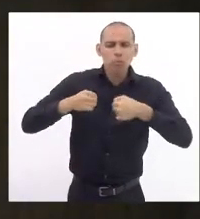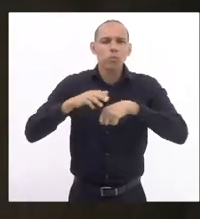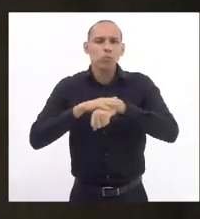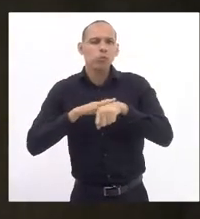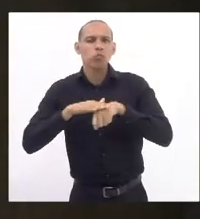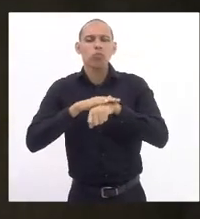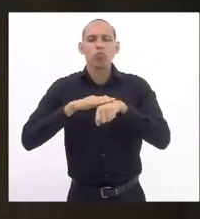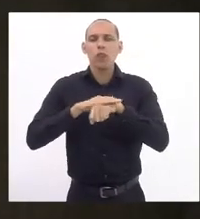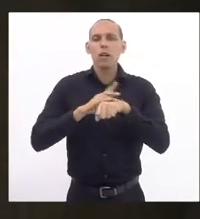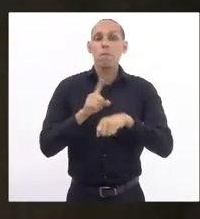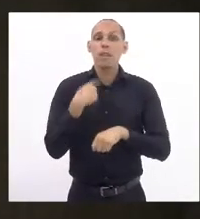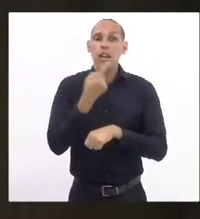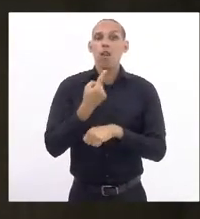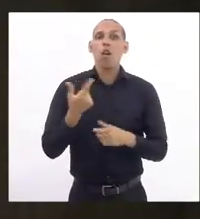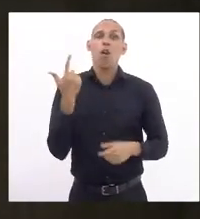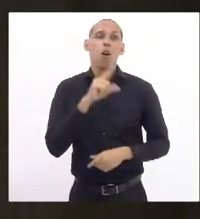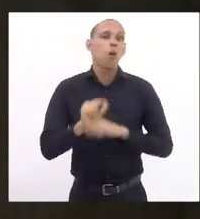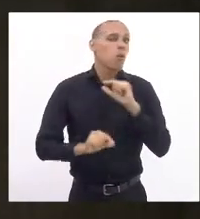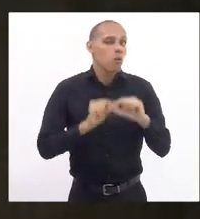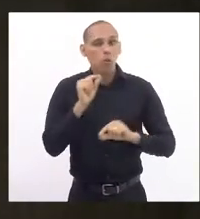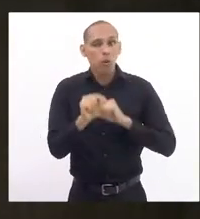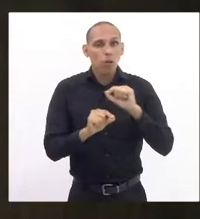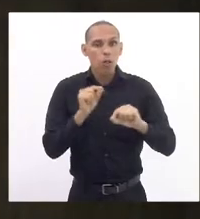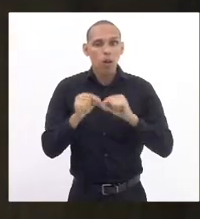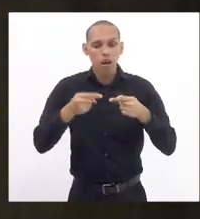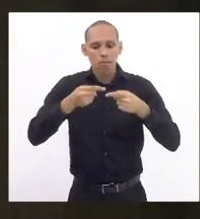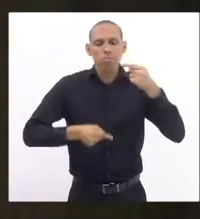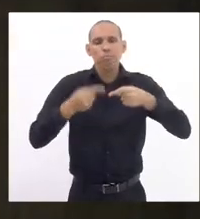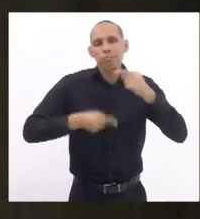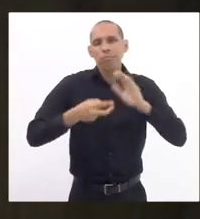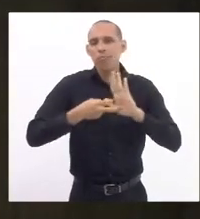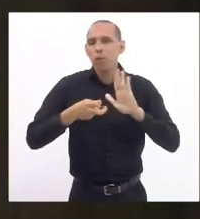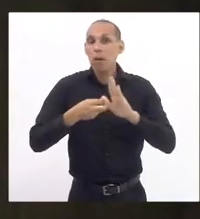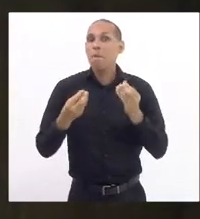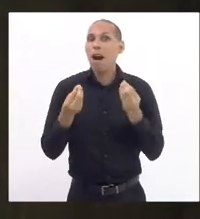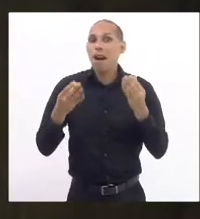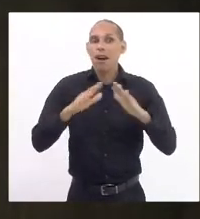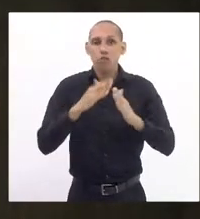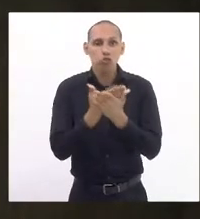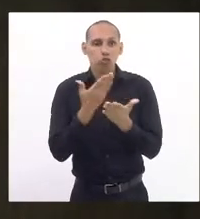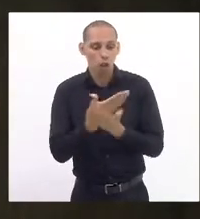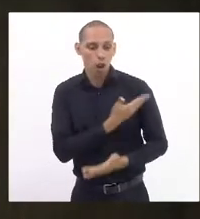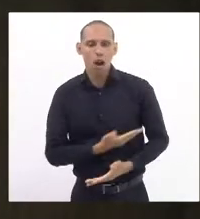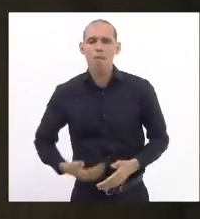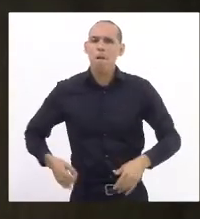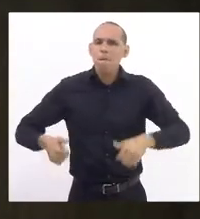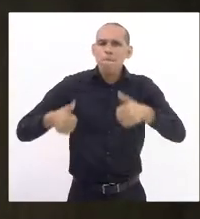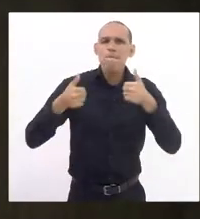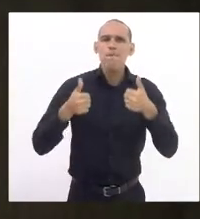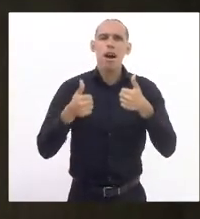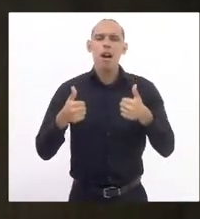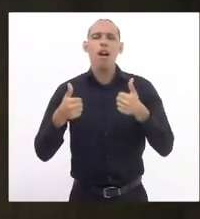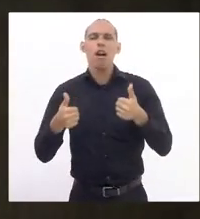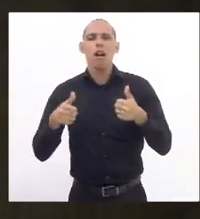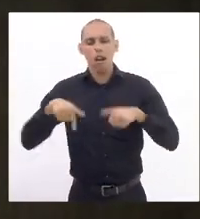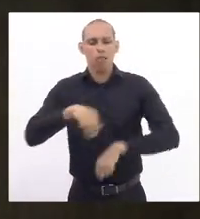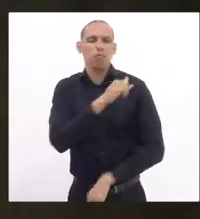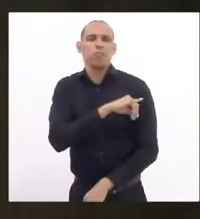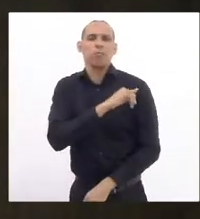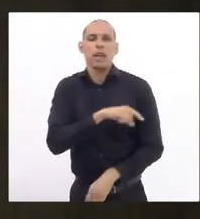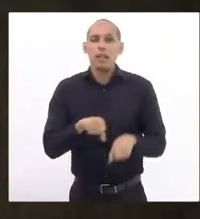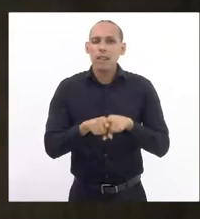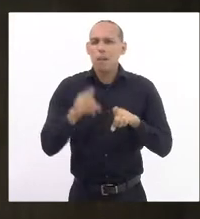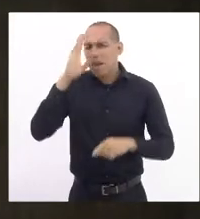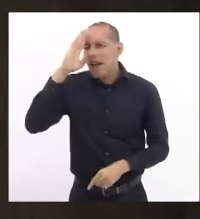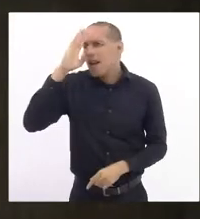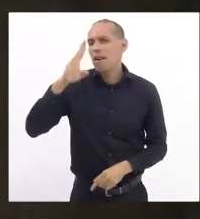conversas para que a gente consiga derrubar esse veto pelo bem da escola pública no Estado do Rio de Janeiro e, principalmente,